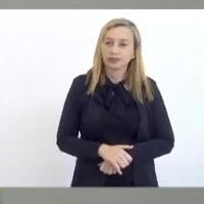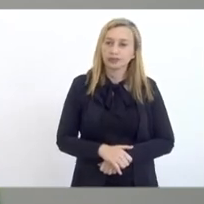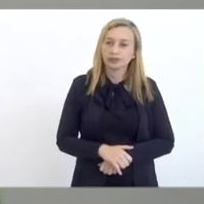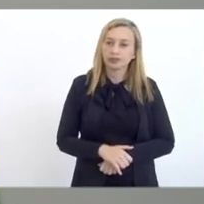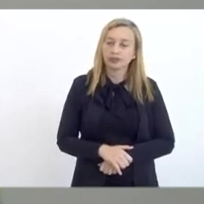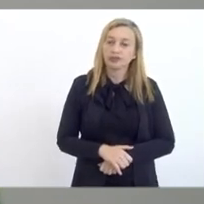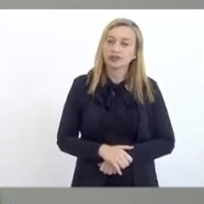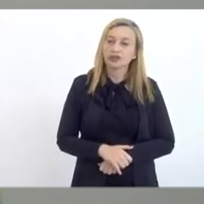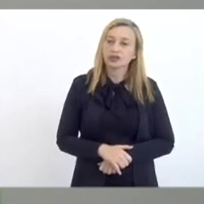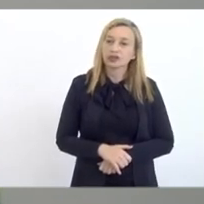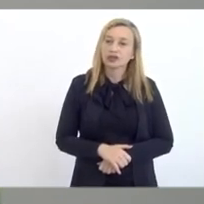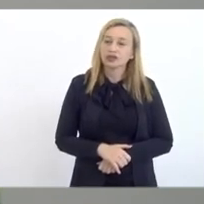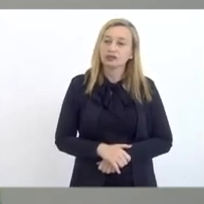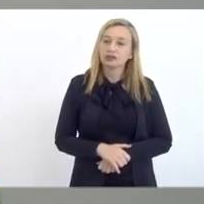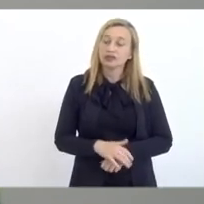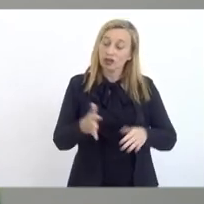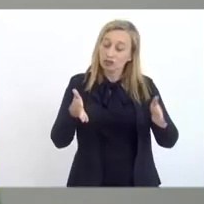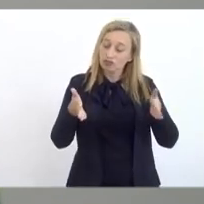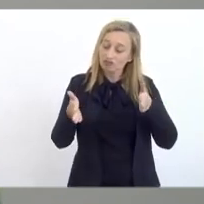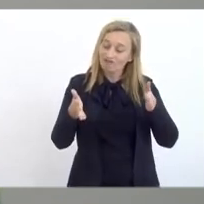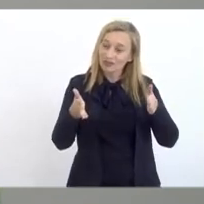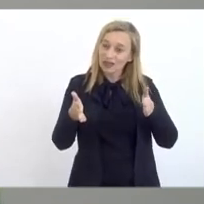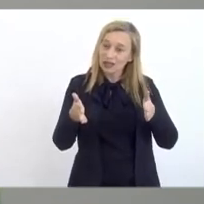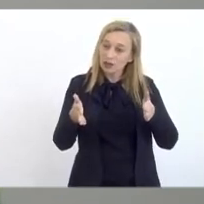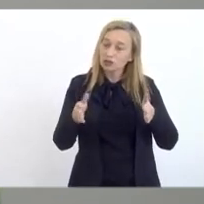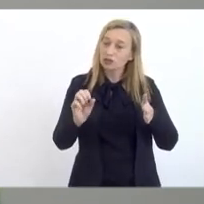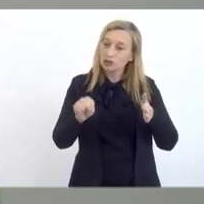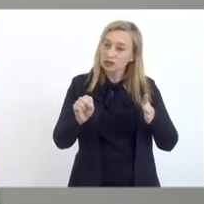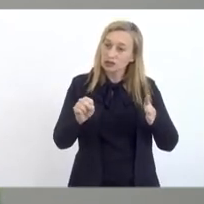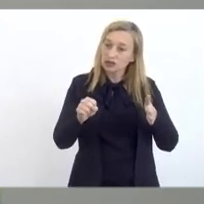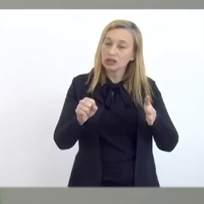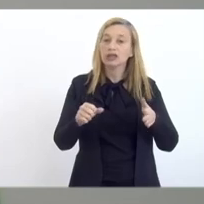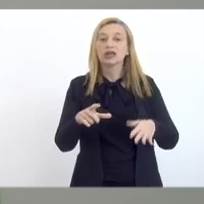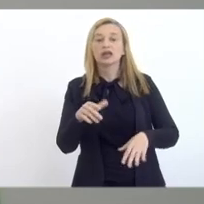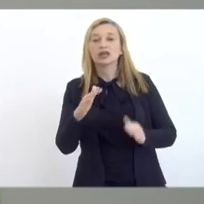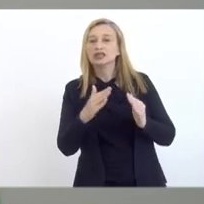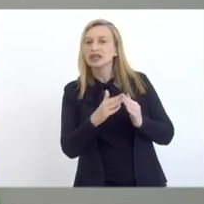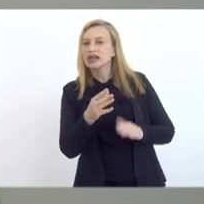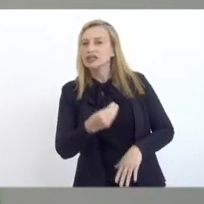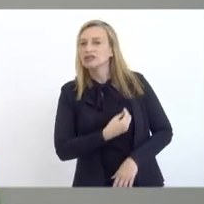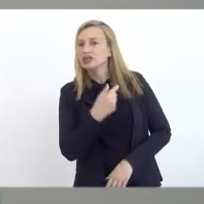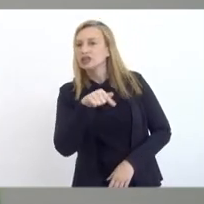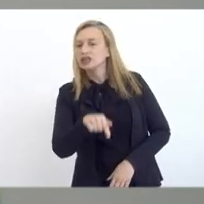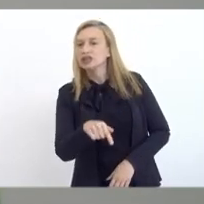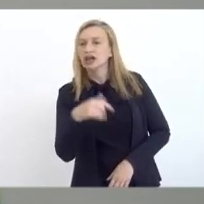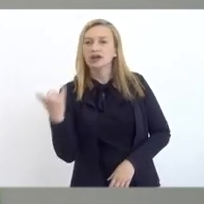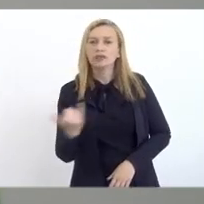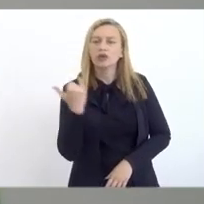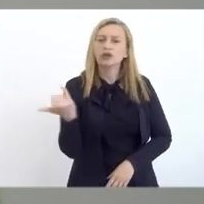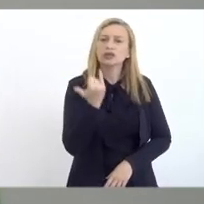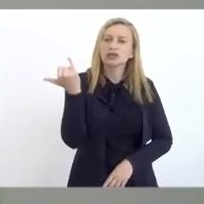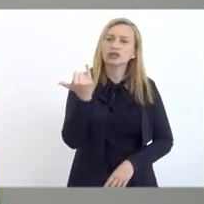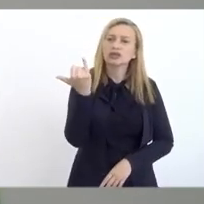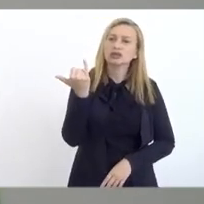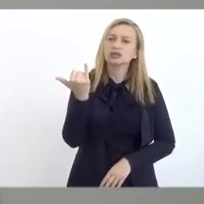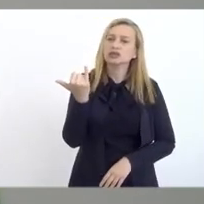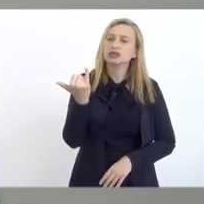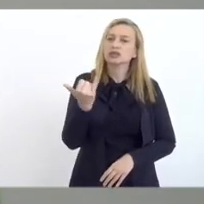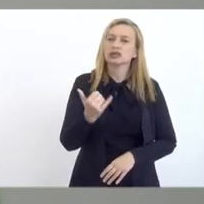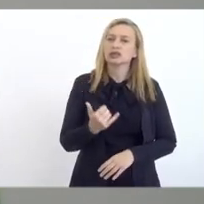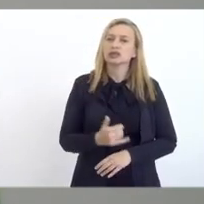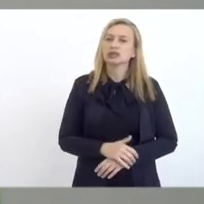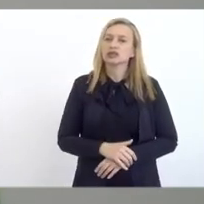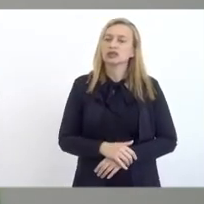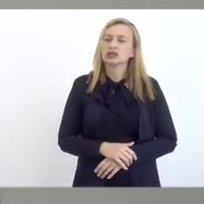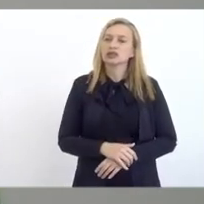ele perpassa um consenso que também aqui está presente nessa casa, da importância de associar